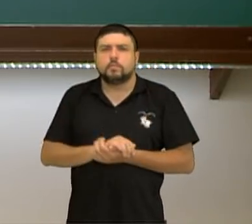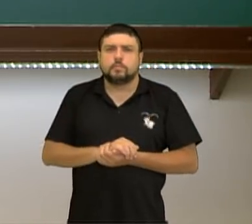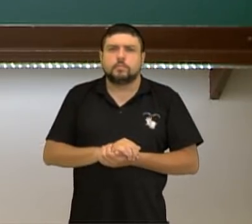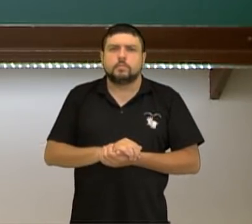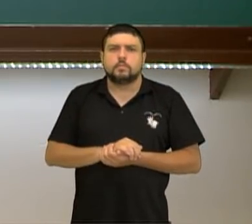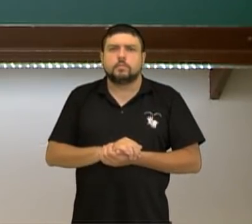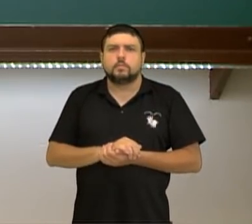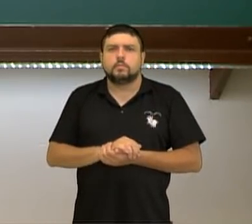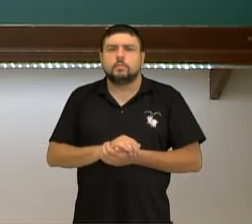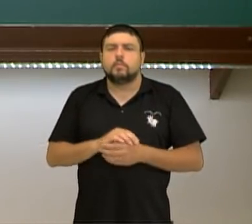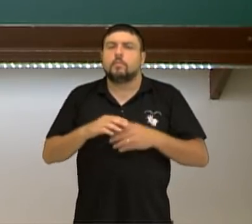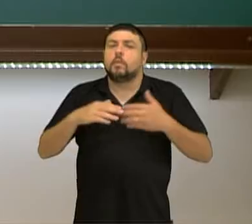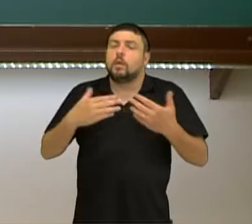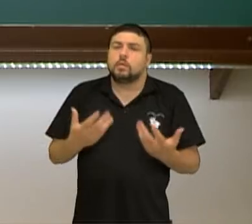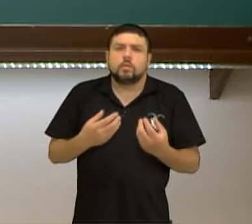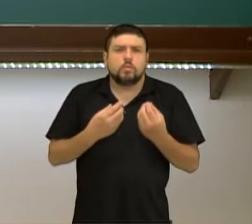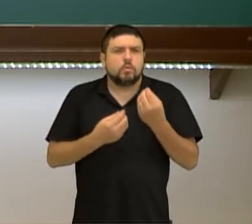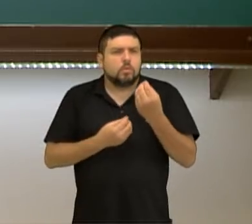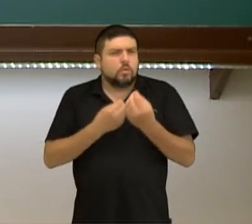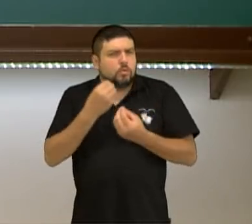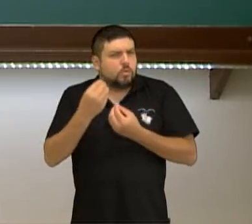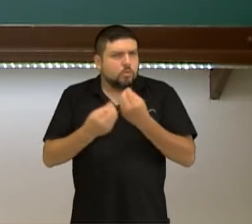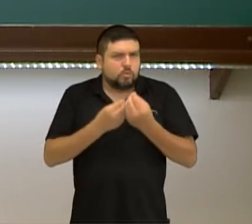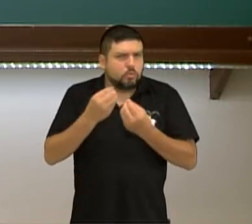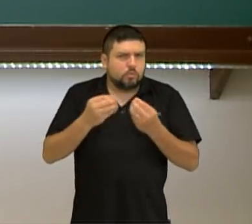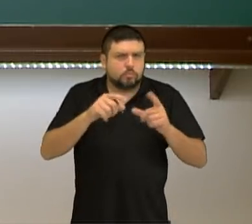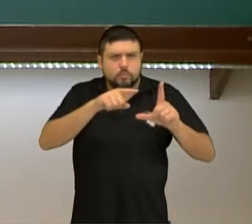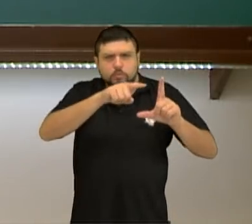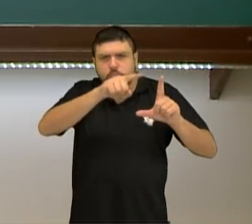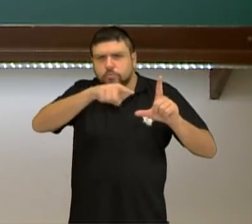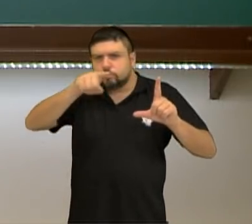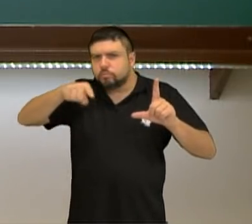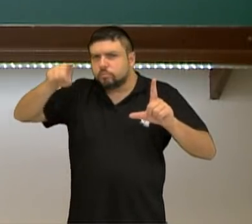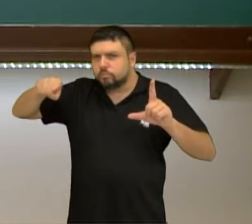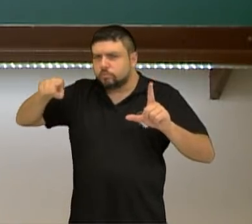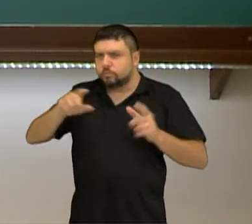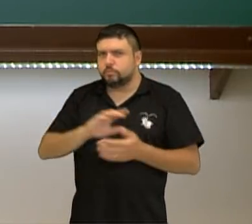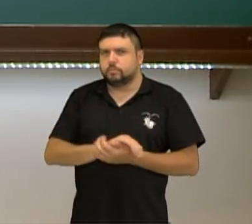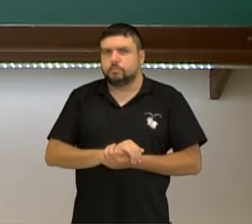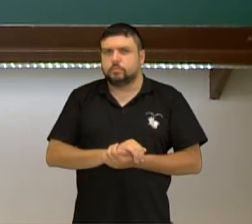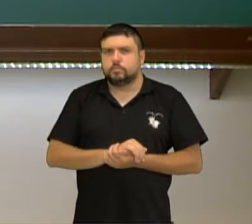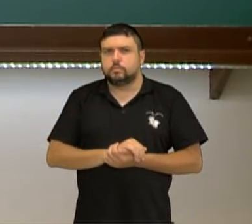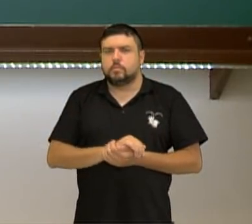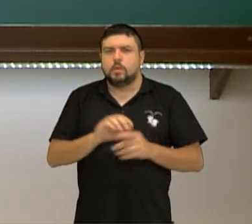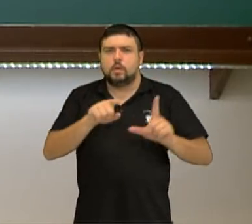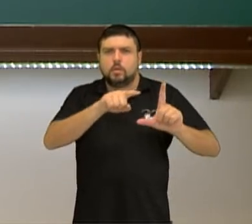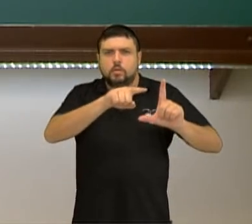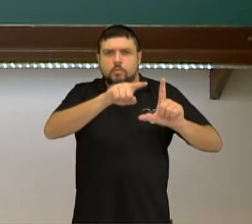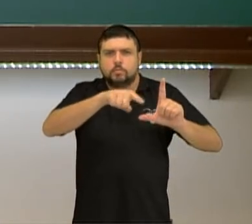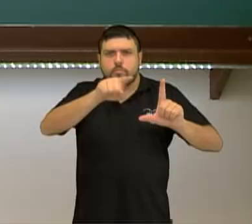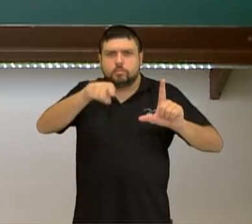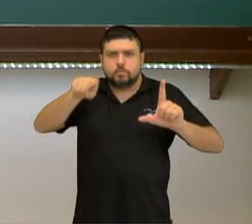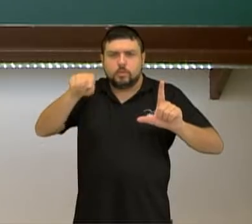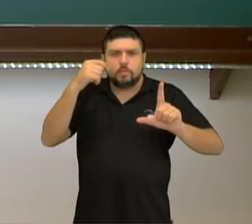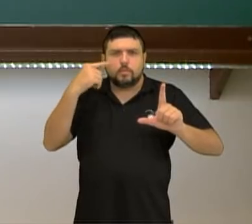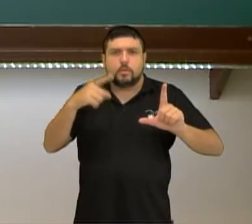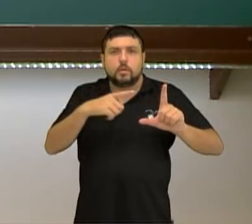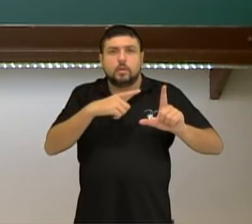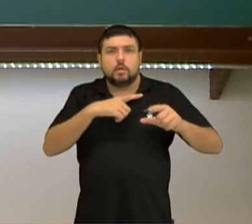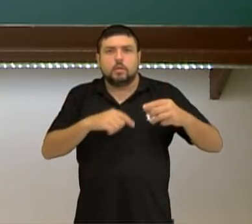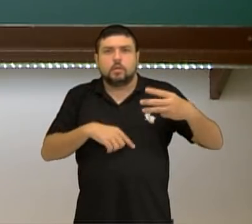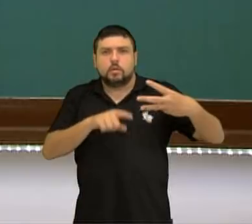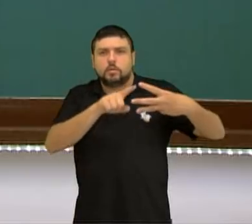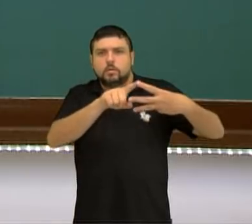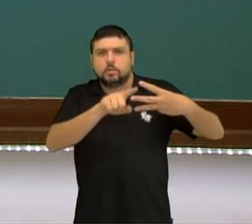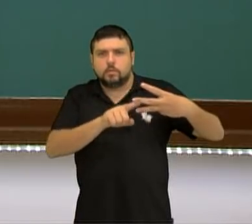é que isso acontece? Como é que eu enxergo isso num gráfico? Este gráfico em específico apresenta três linhas,